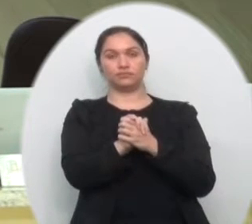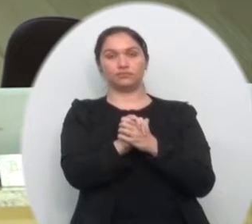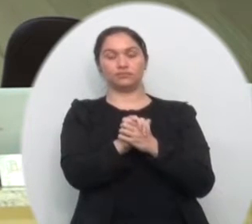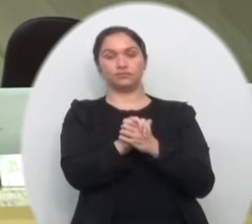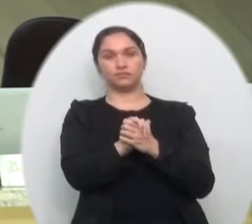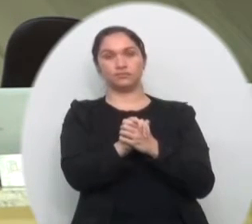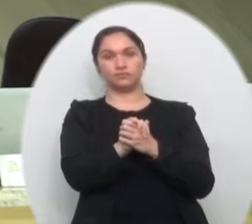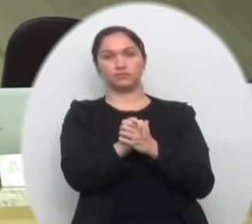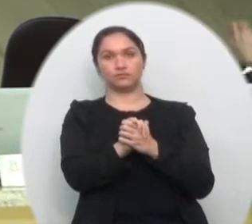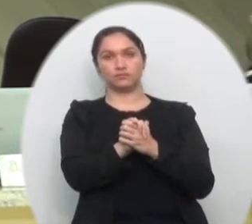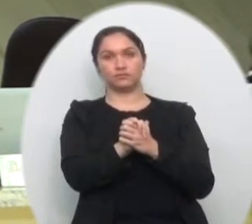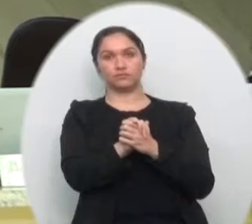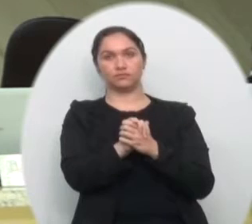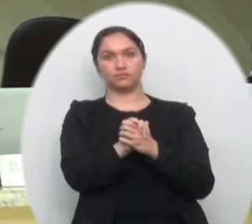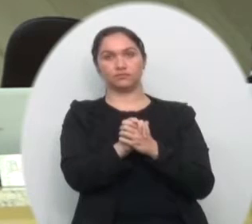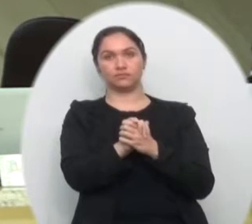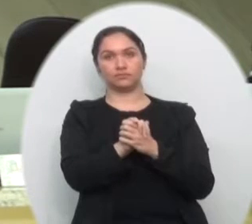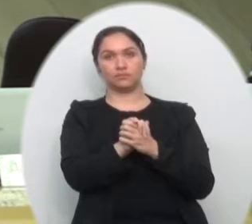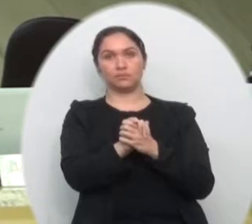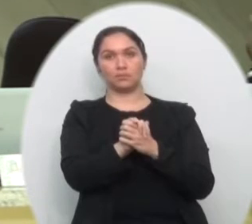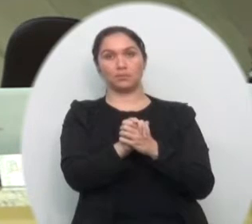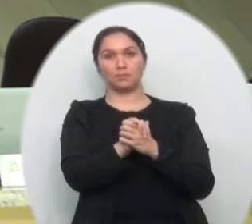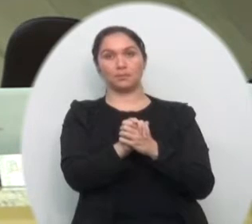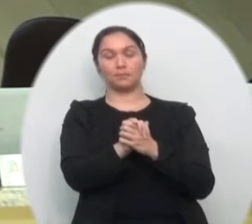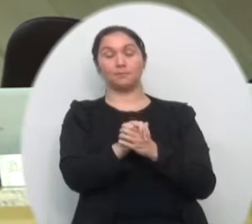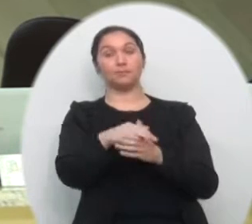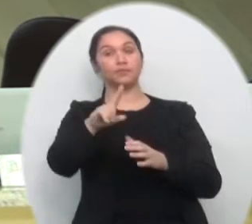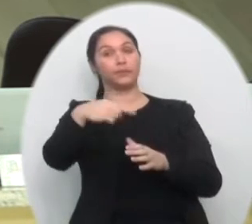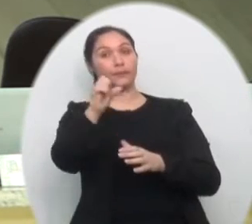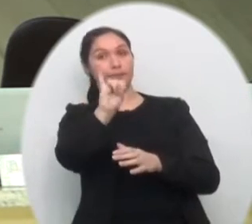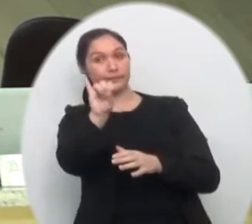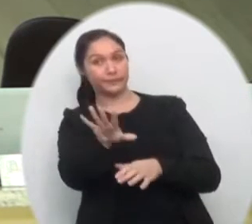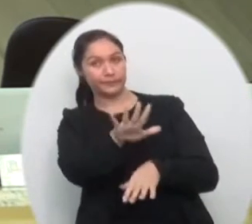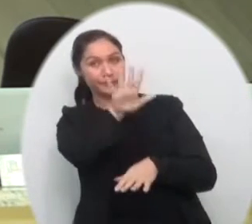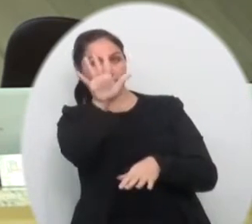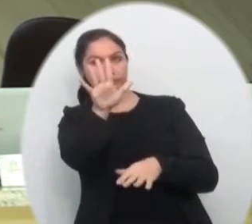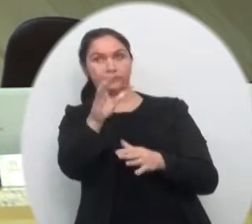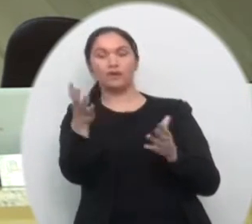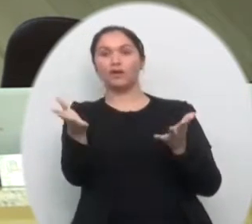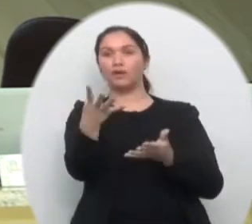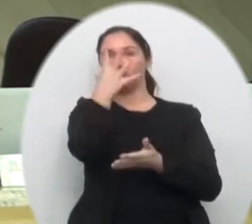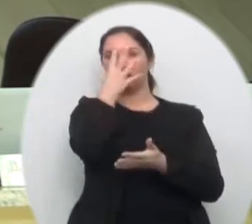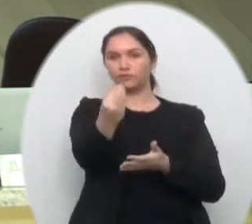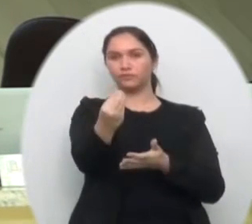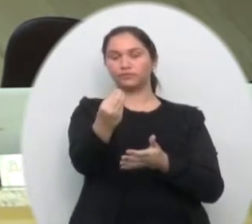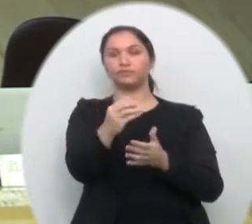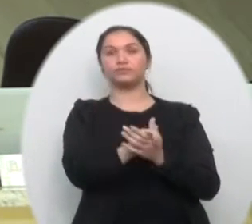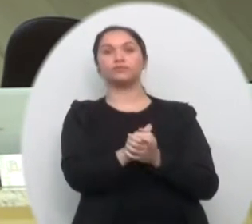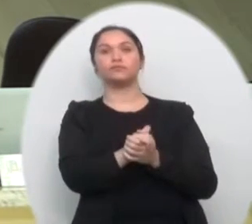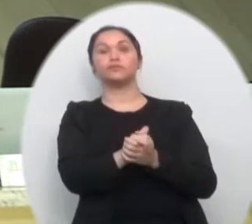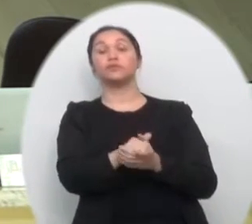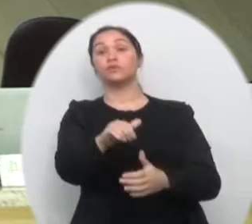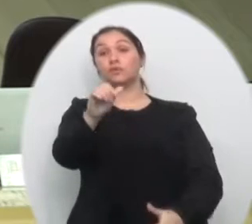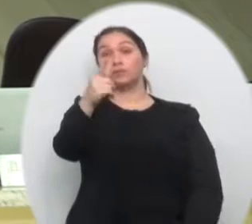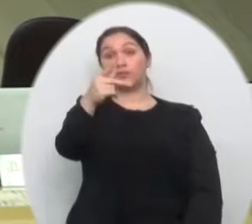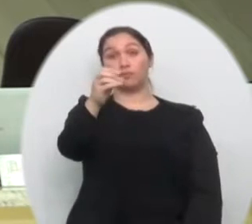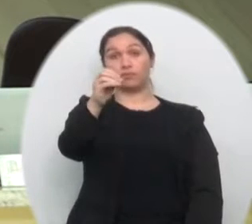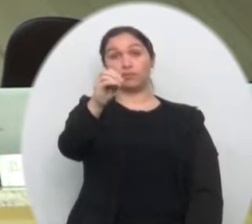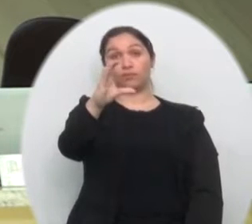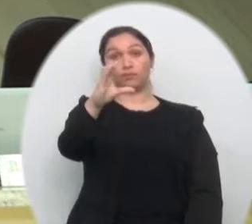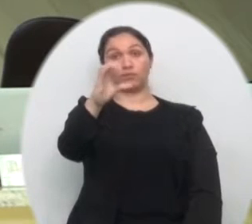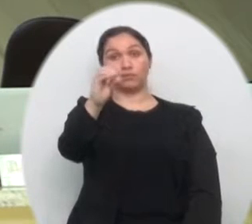Mas tudo indica que sim. Próximo, por favor. Aqui a foto referente aos poços artesianos. Ó. Ao fundo tem